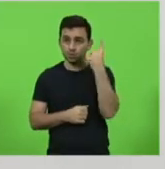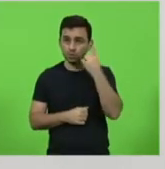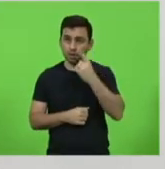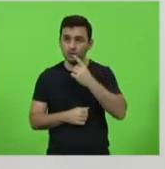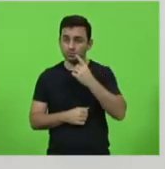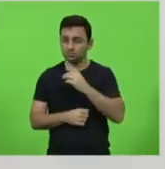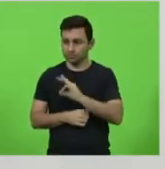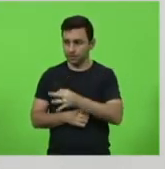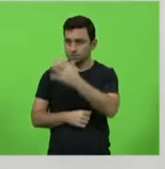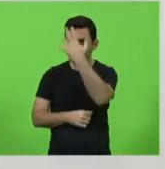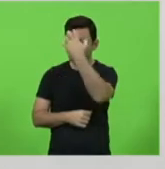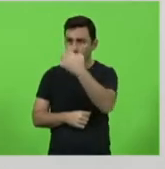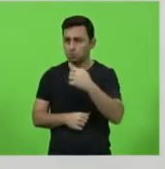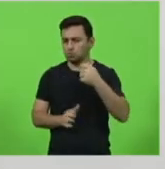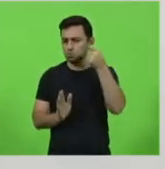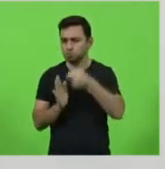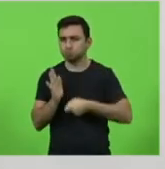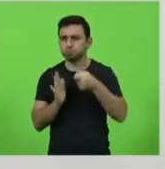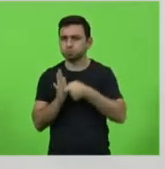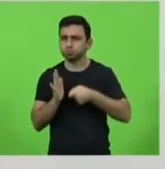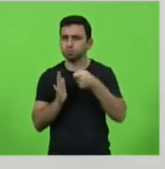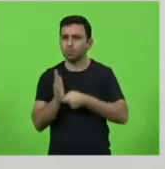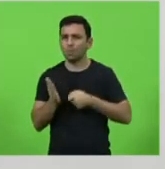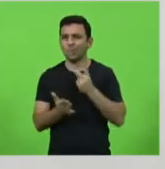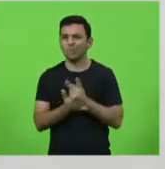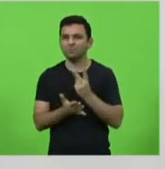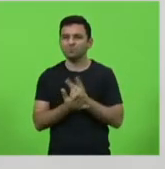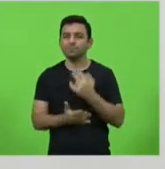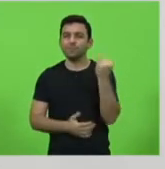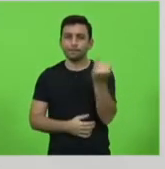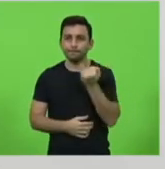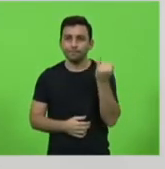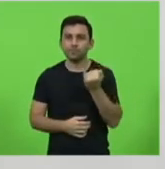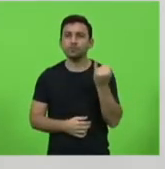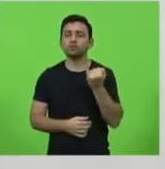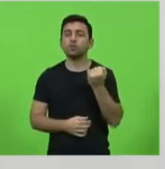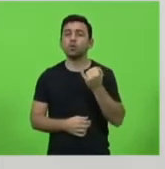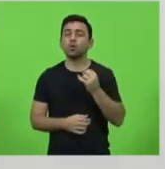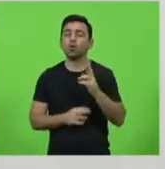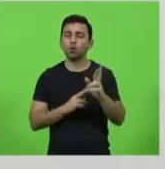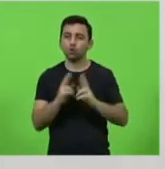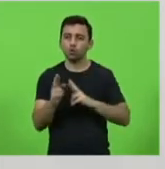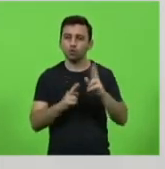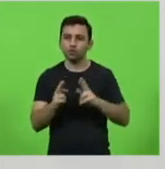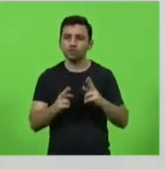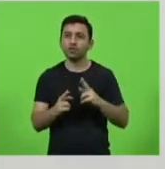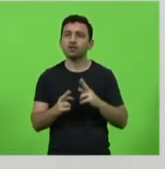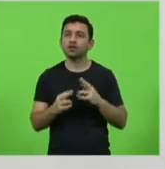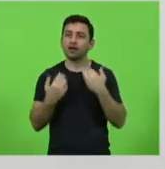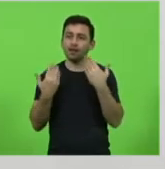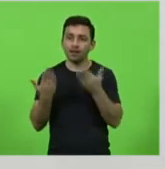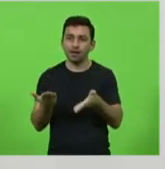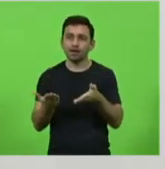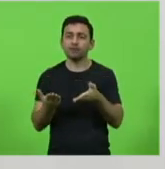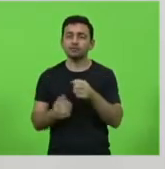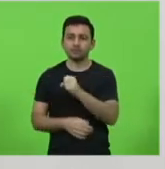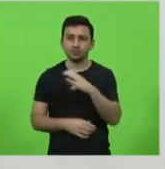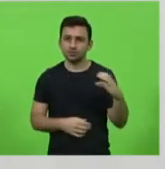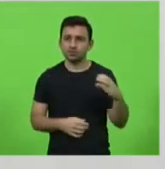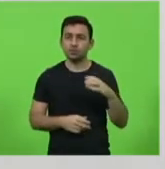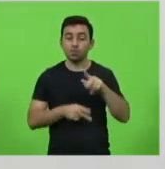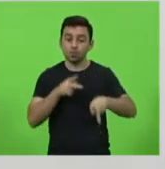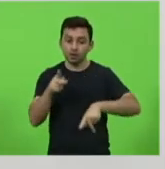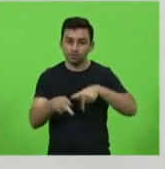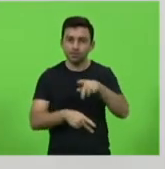na Assembleia, lutamos por essa importante rodovia catarinense, por onde transitam os